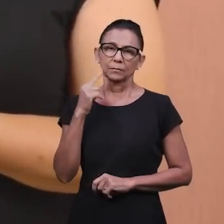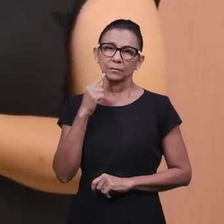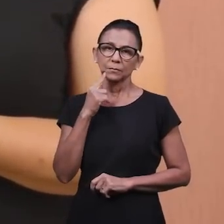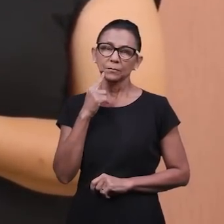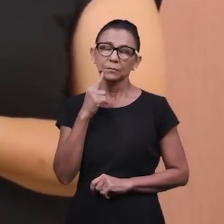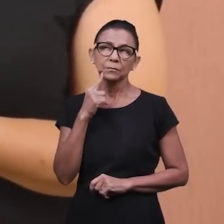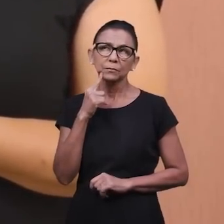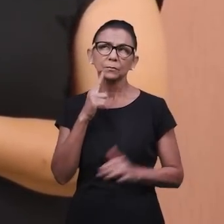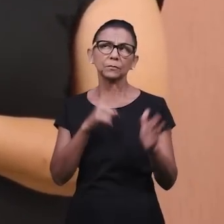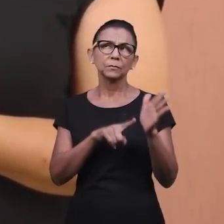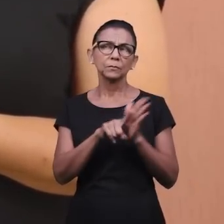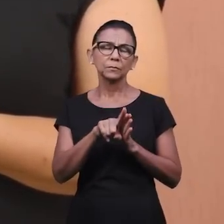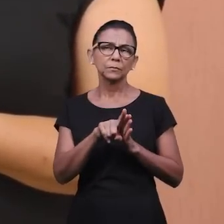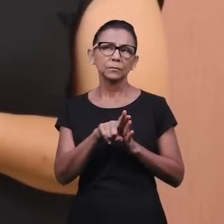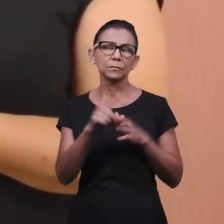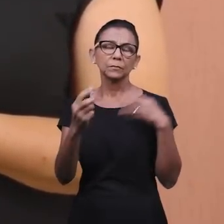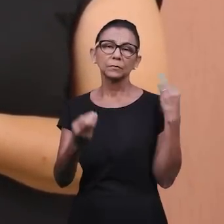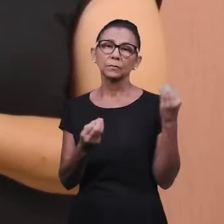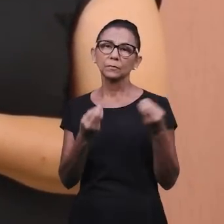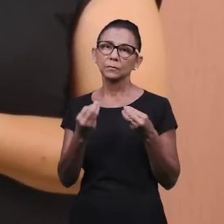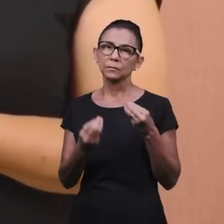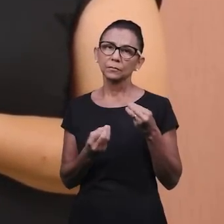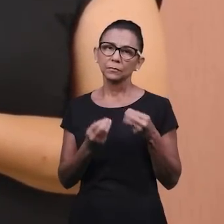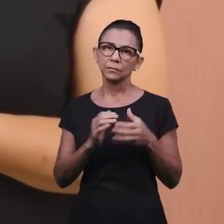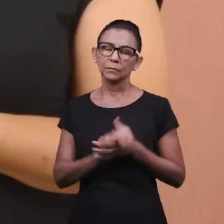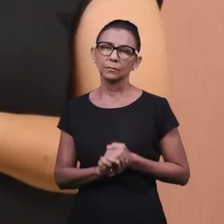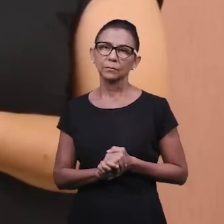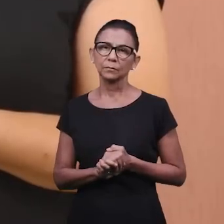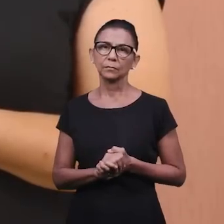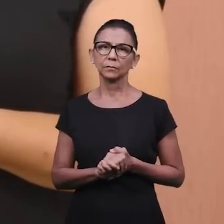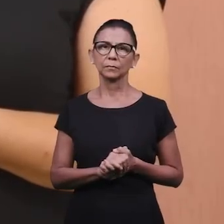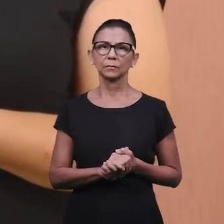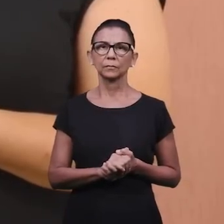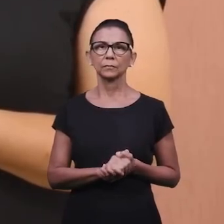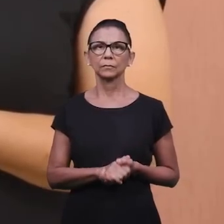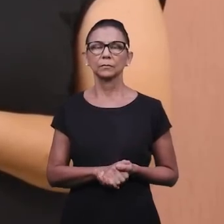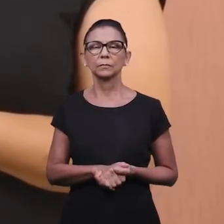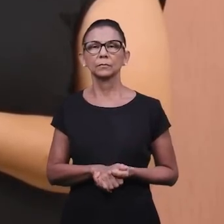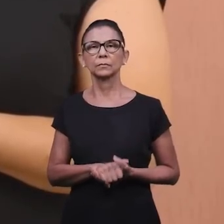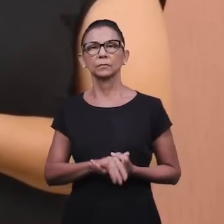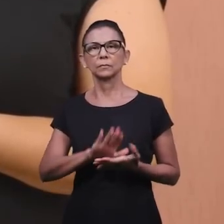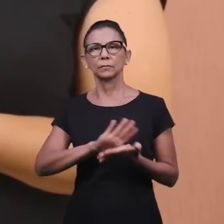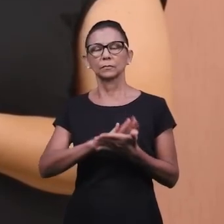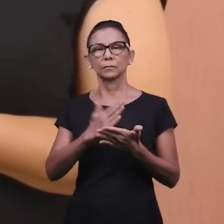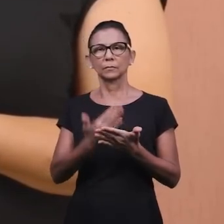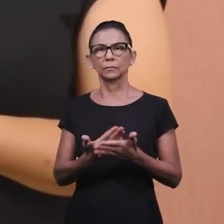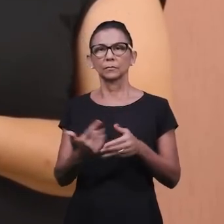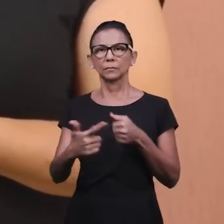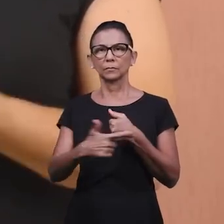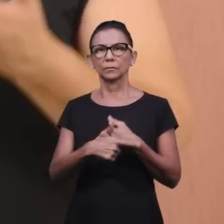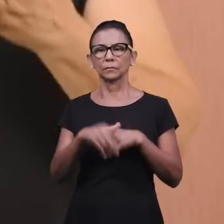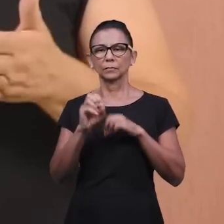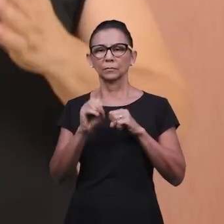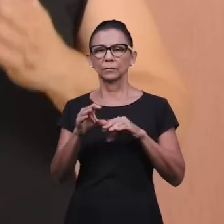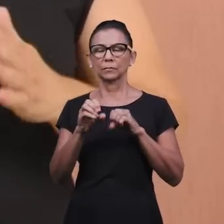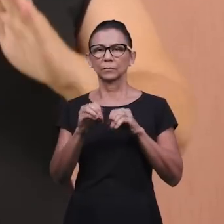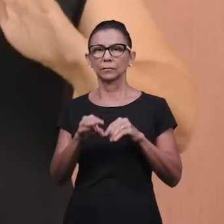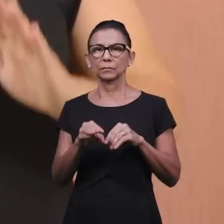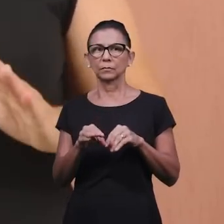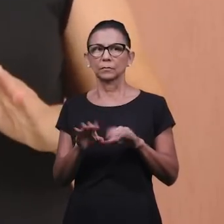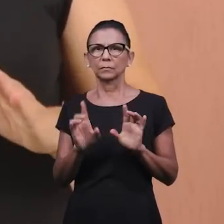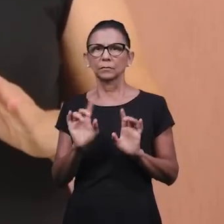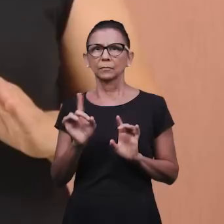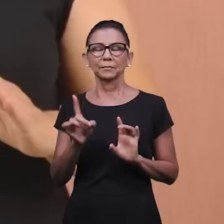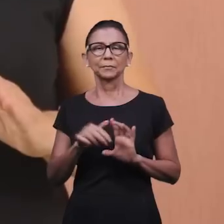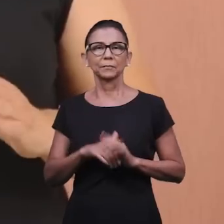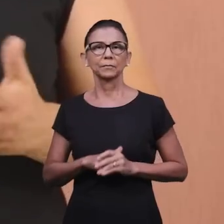Sim. O máximo que ele tem de contato na igreja, às vezes, é com o intérprete. E não é função do intérprete ensinar para o surdo a palavra de Deus. Na hora